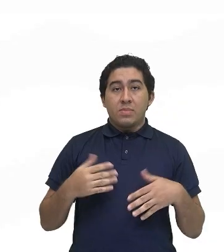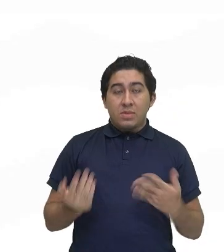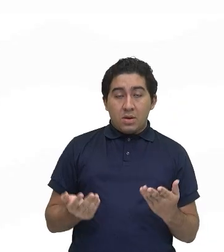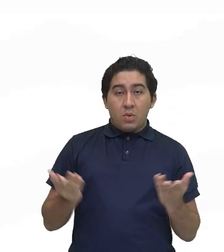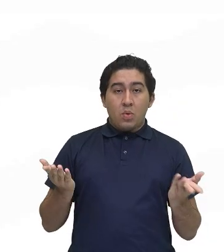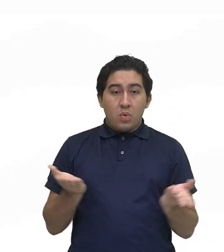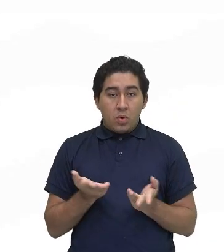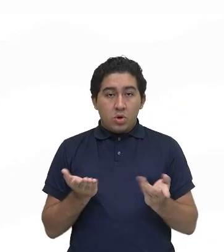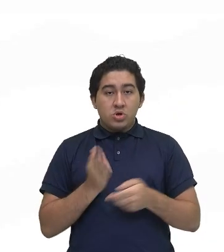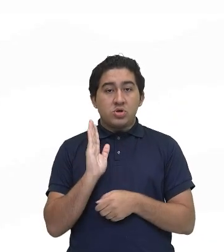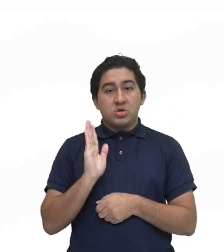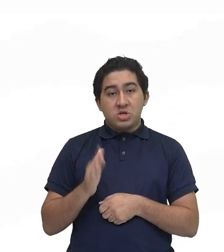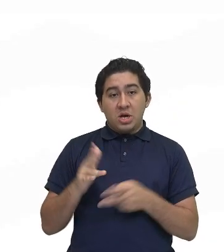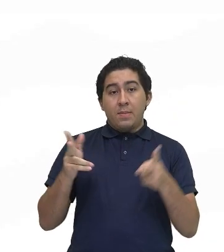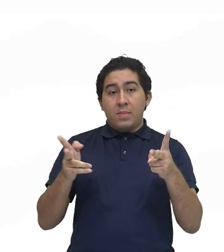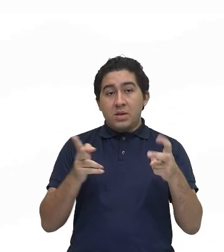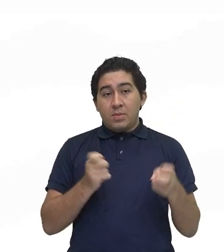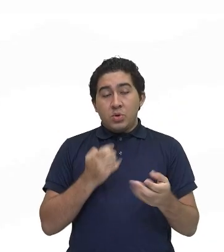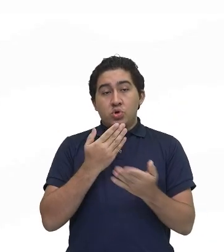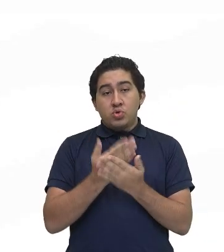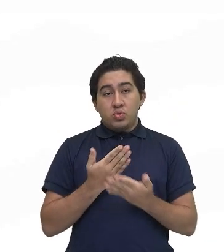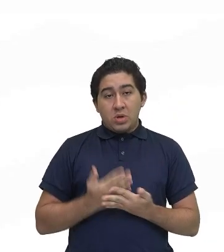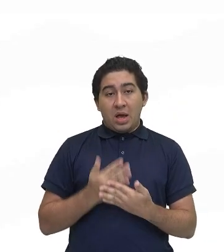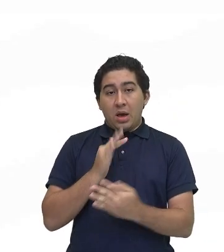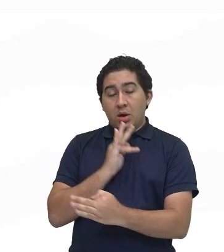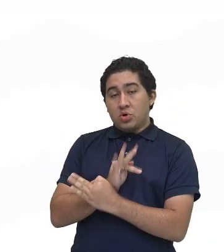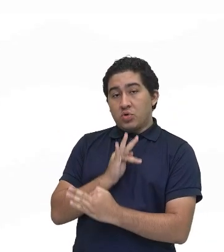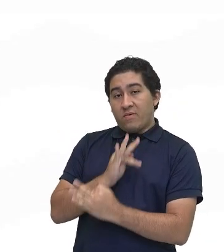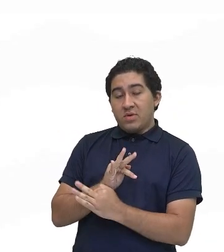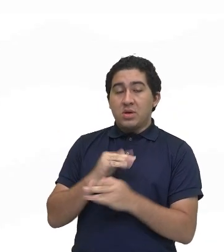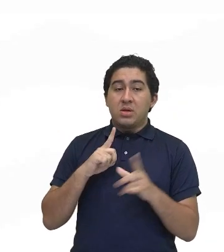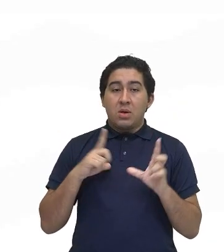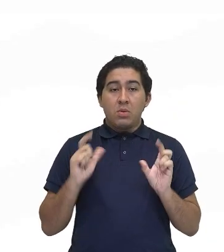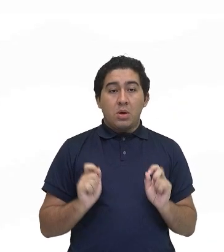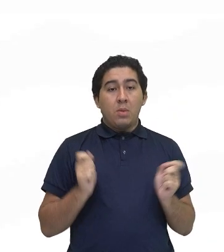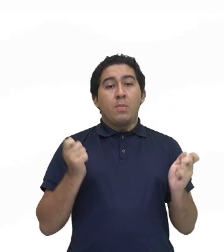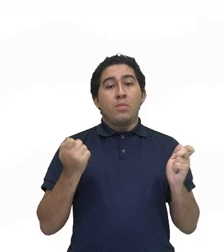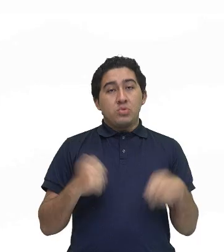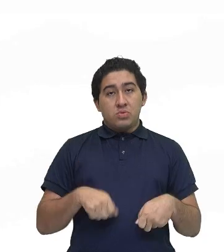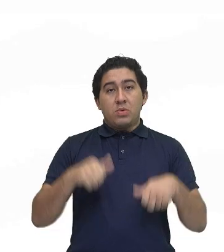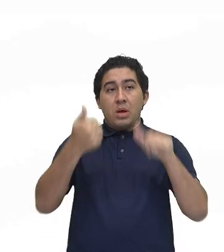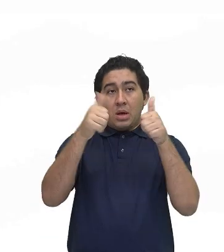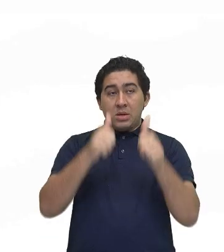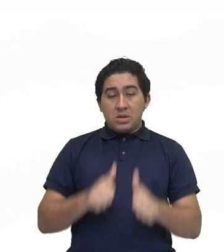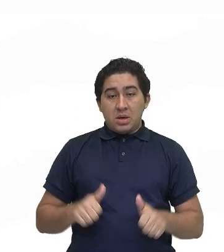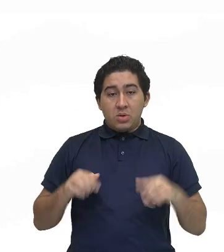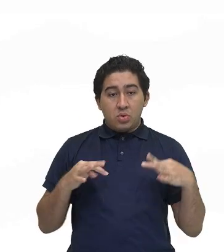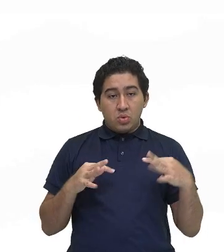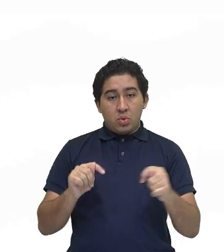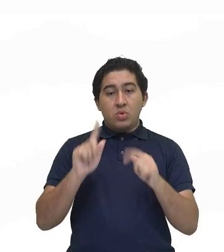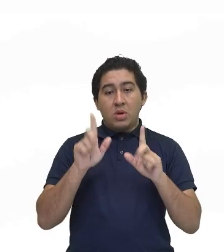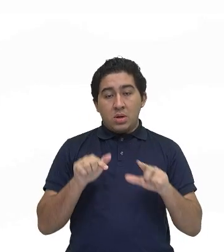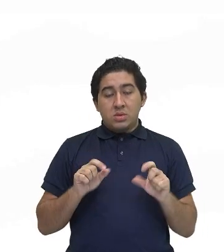estudar a astrofísica, que vai estudar para poder analisar as